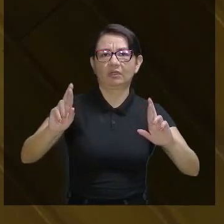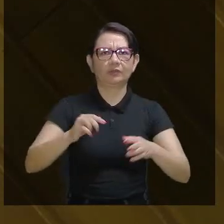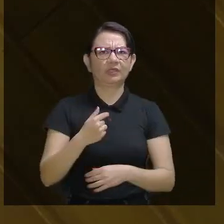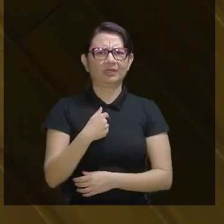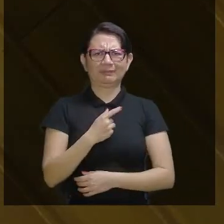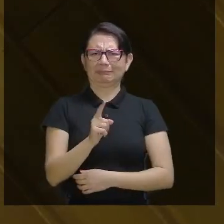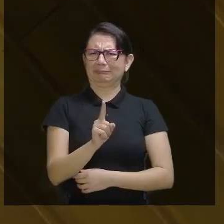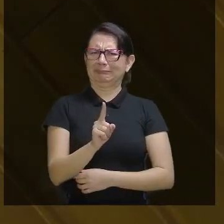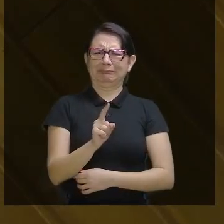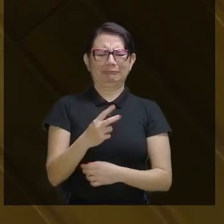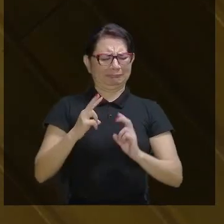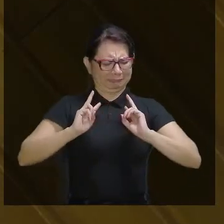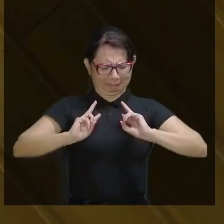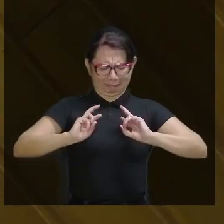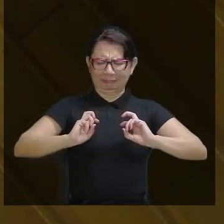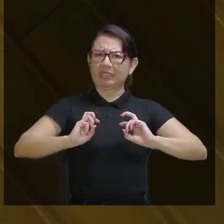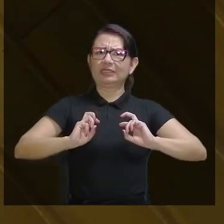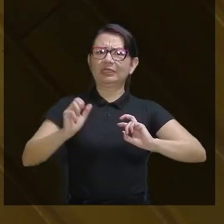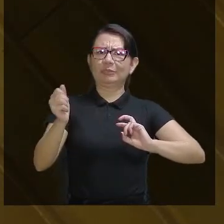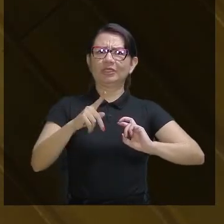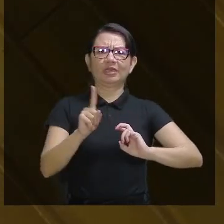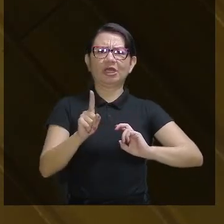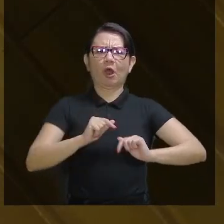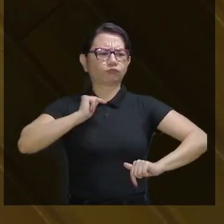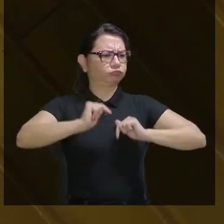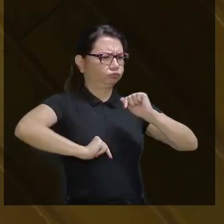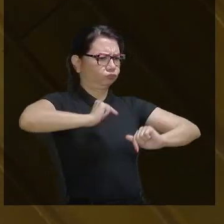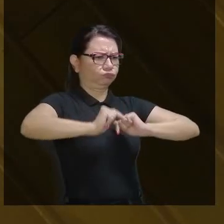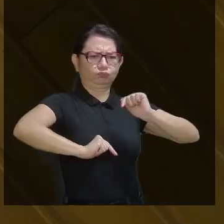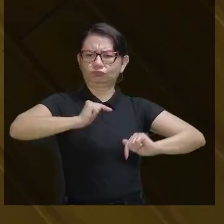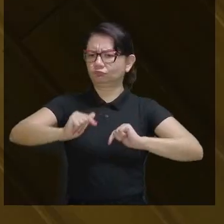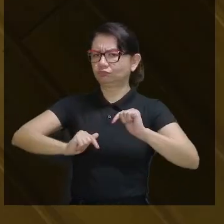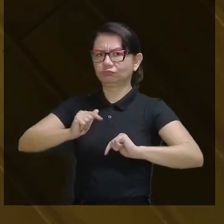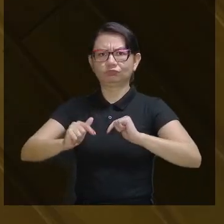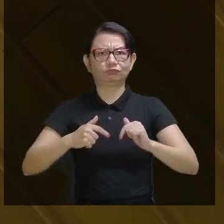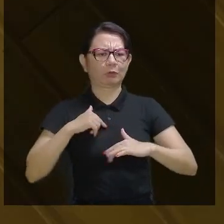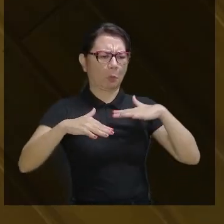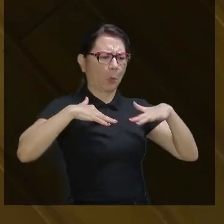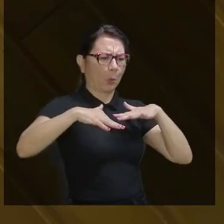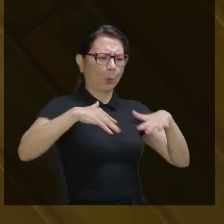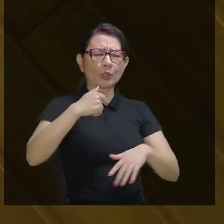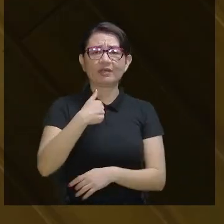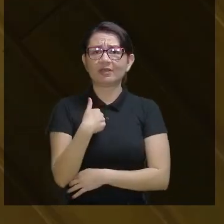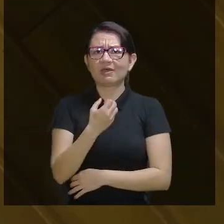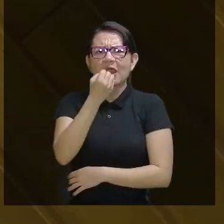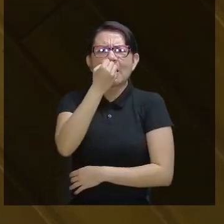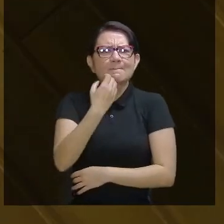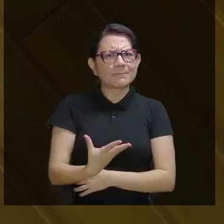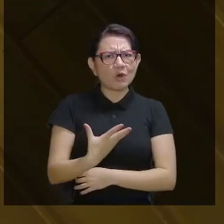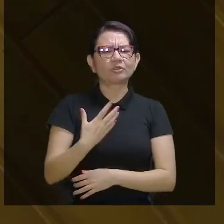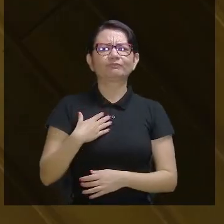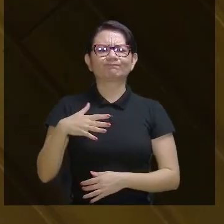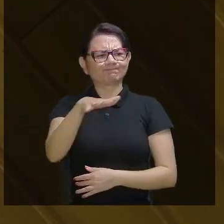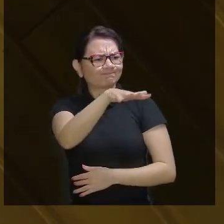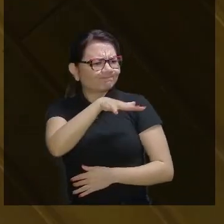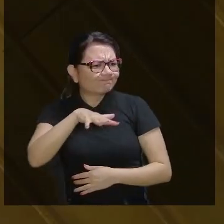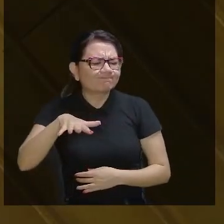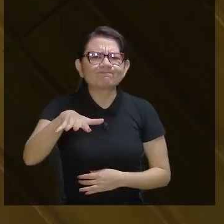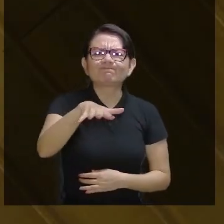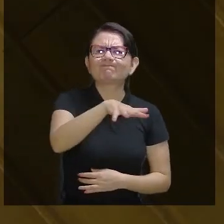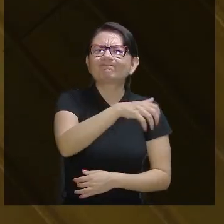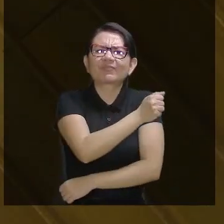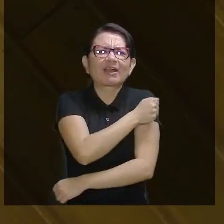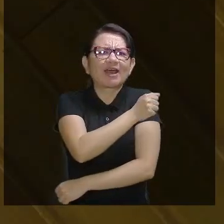vejo como aposentada, eu me vejo na ativa. É muito bom para mim estar no meio